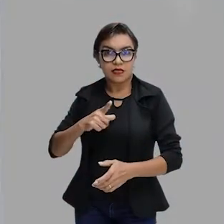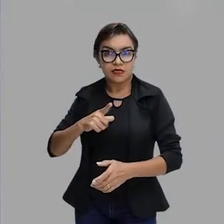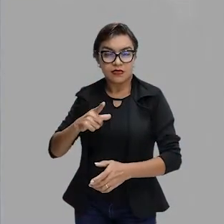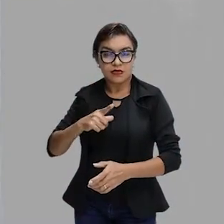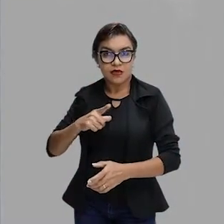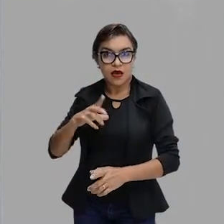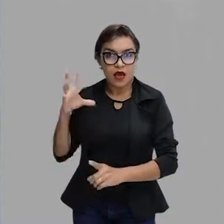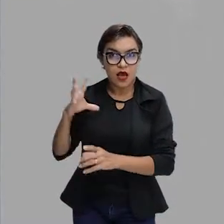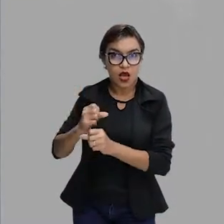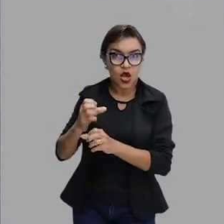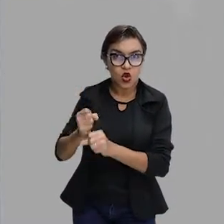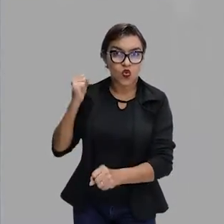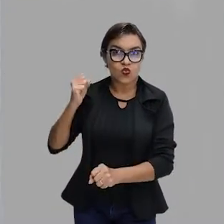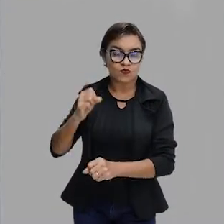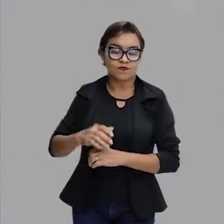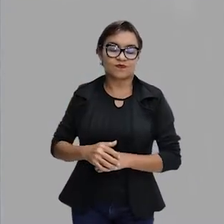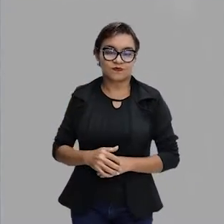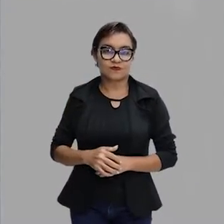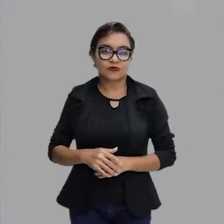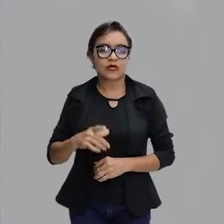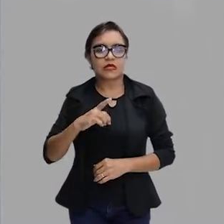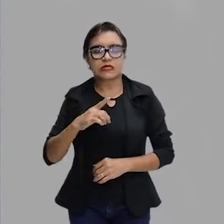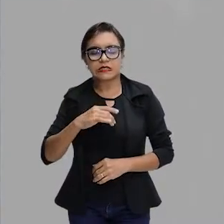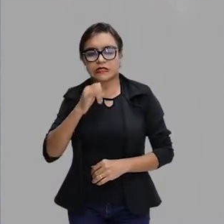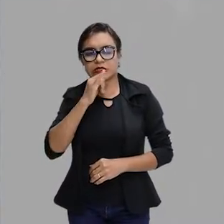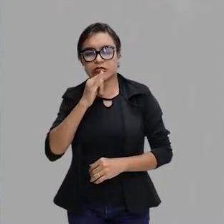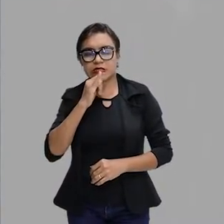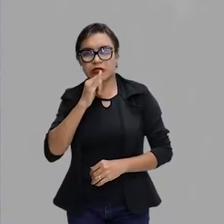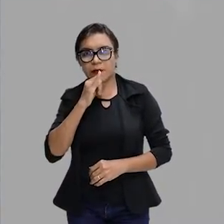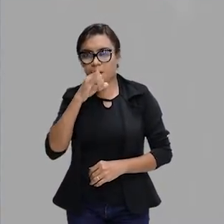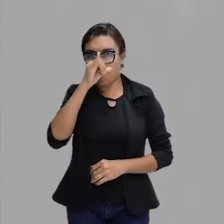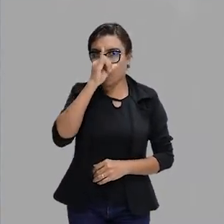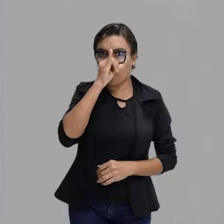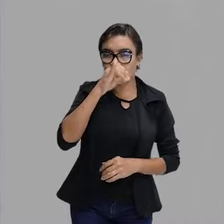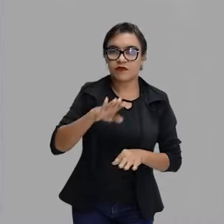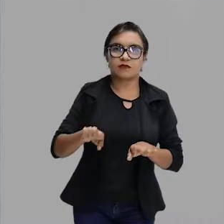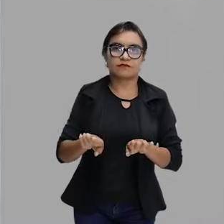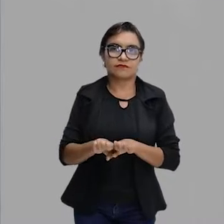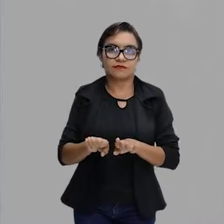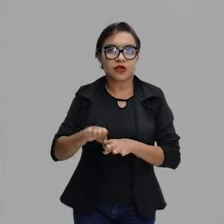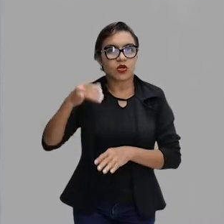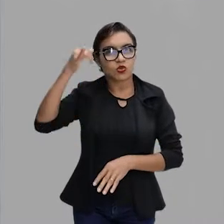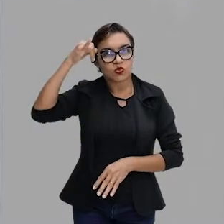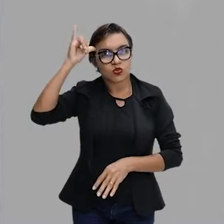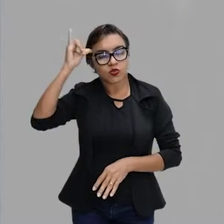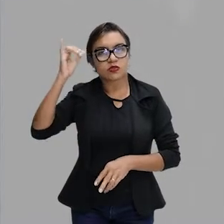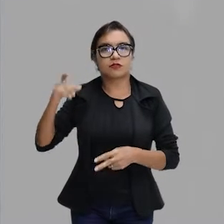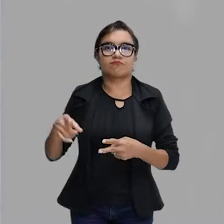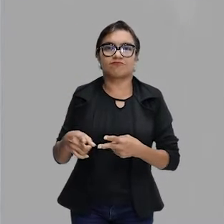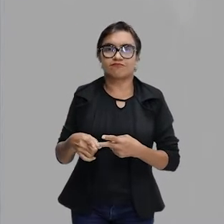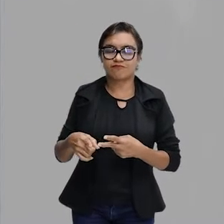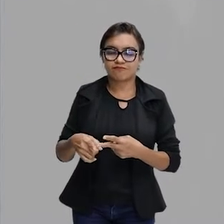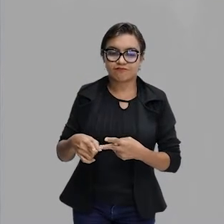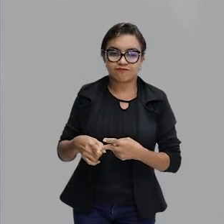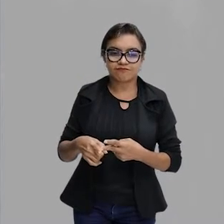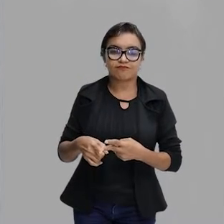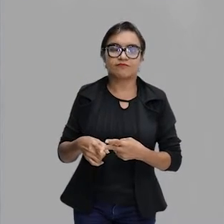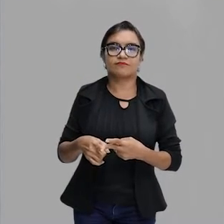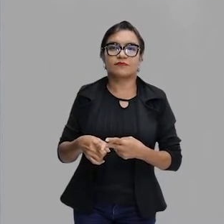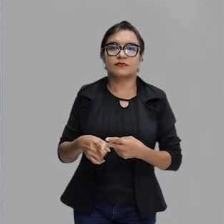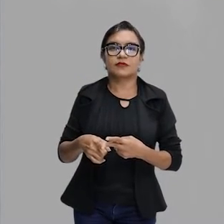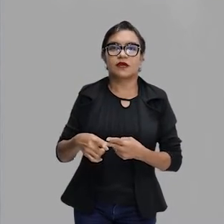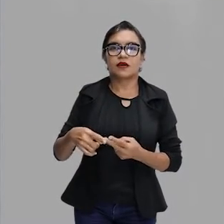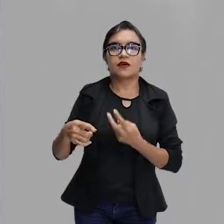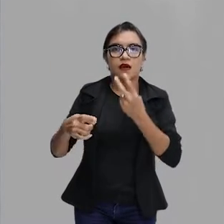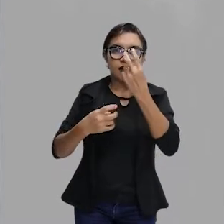variada. Tudo isso aqui é pecuária, gente. Tem, no caso aqui, por exemplo, a pecuária bovina, mas tem pecuária suína, tem, por exemplo, também aqui os